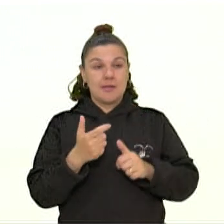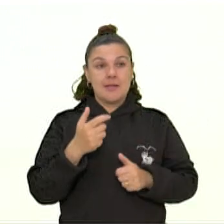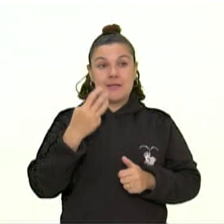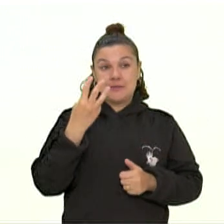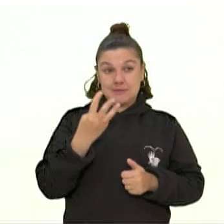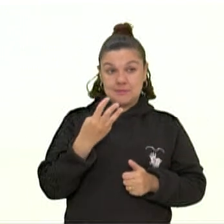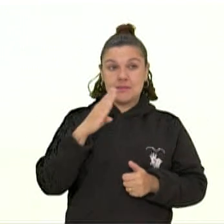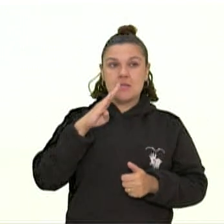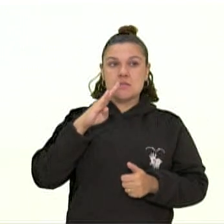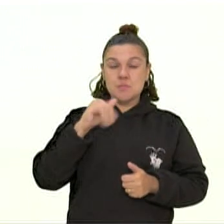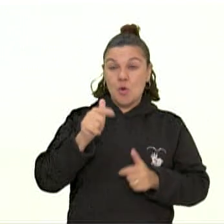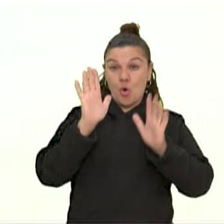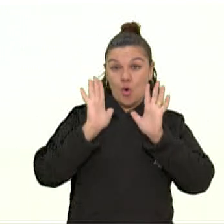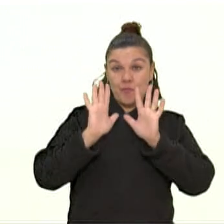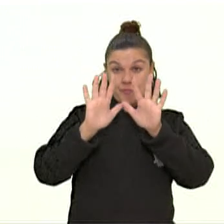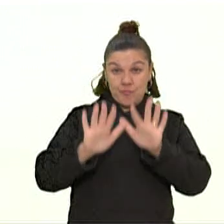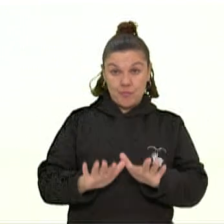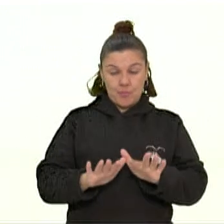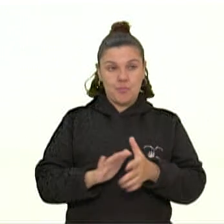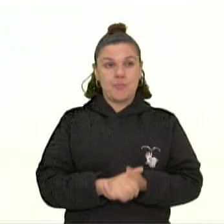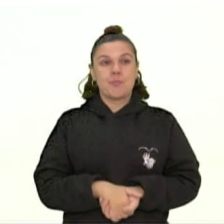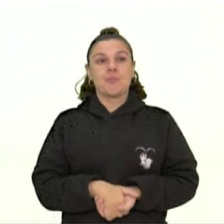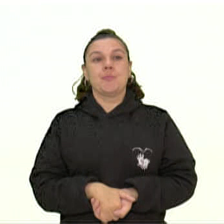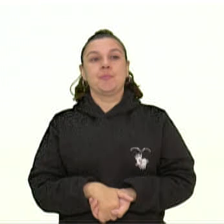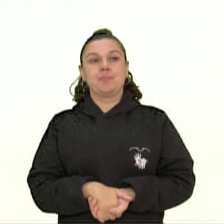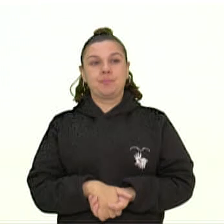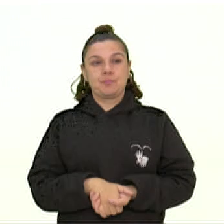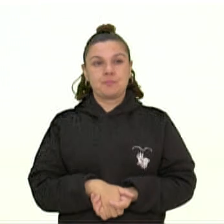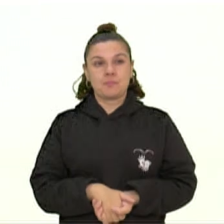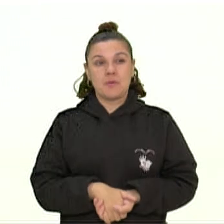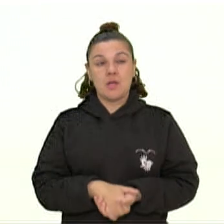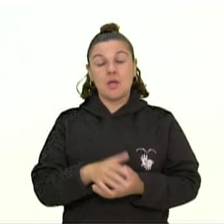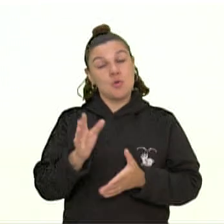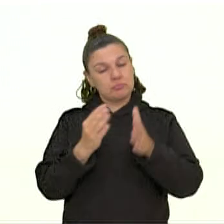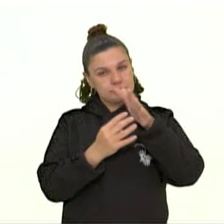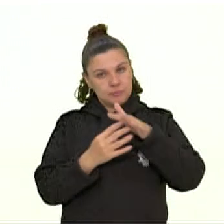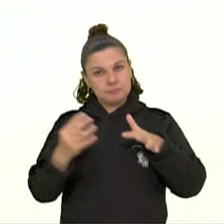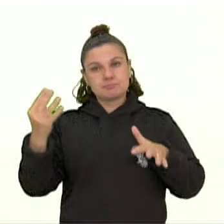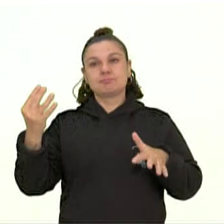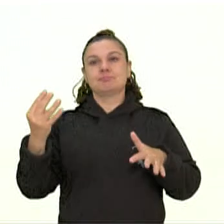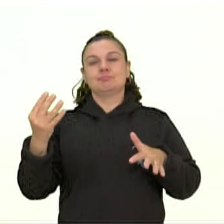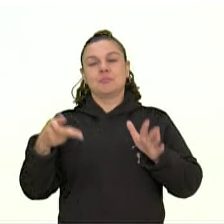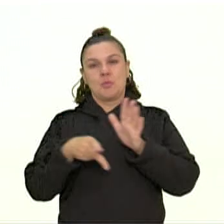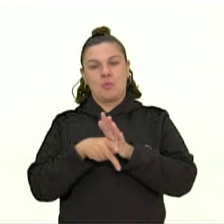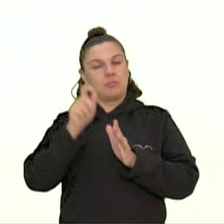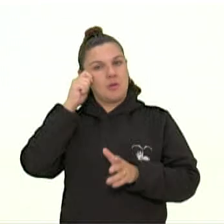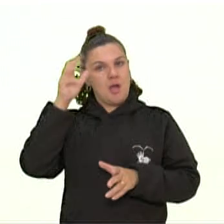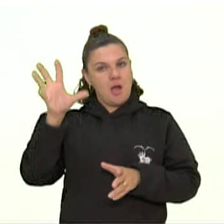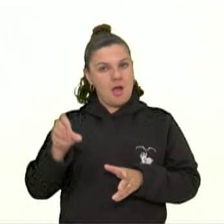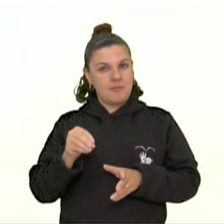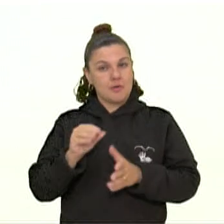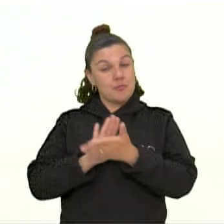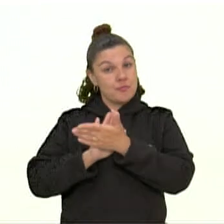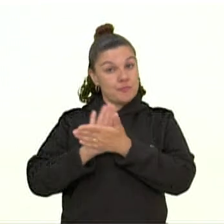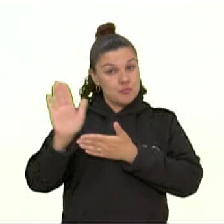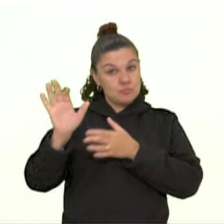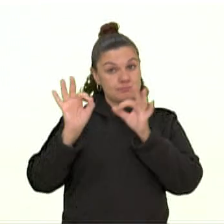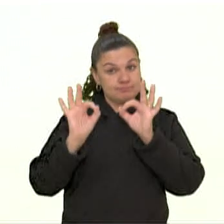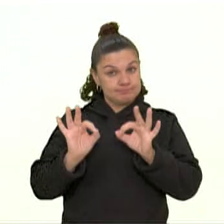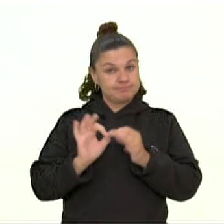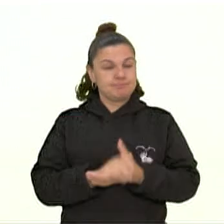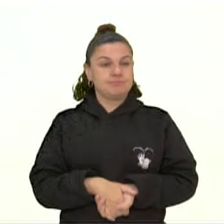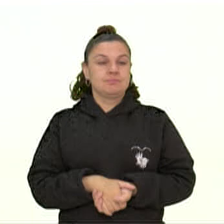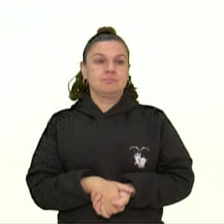ali no próprio território e 3,8 milhões foram para fora do território africano, uma informação de